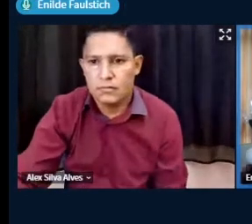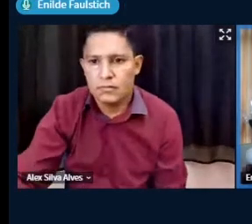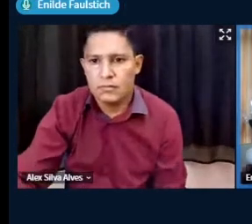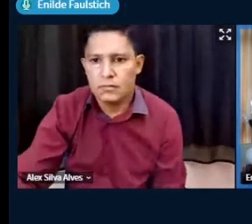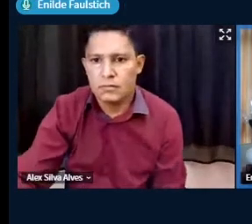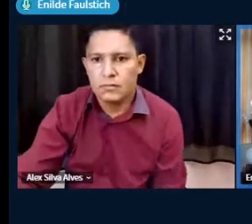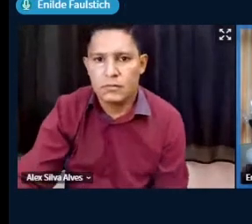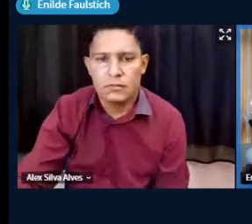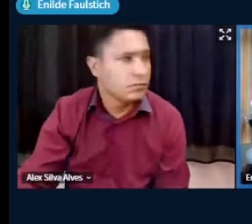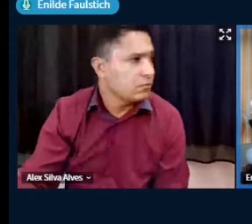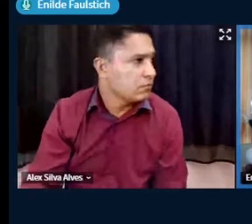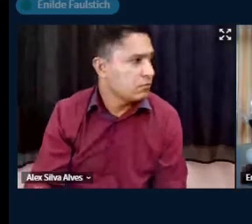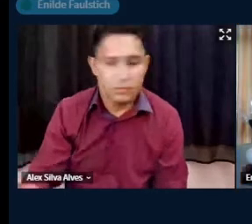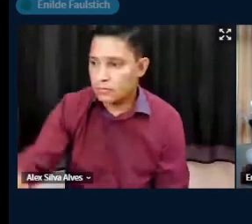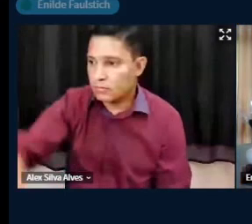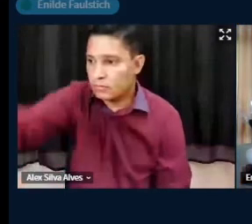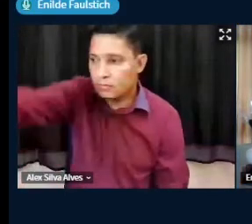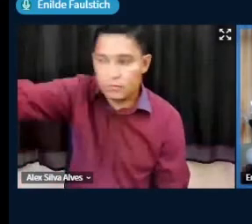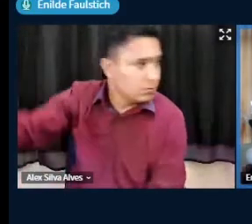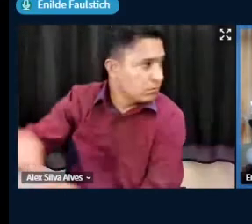balinha.